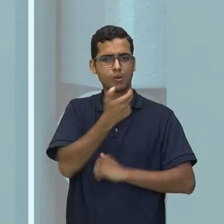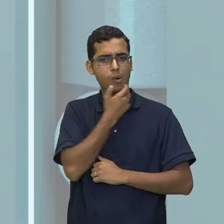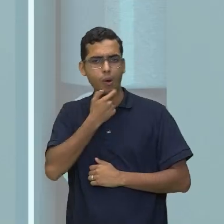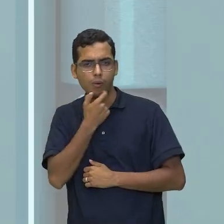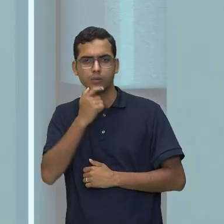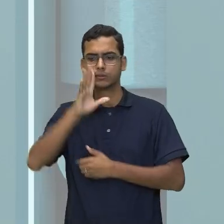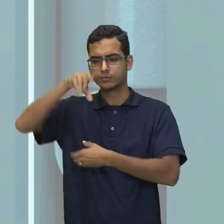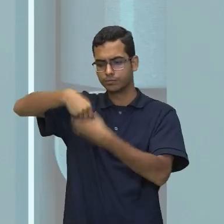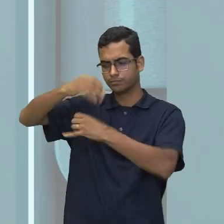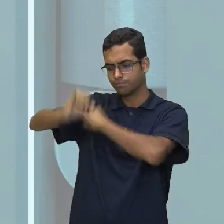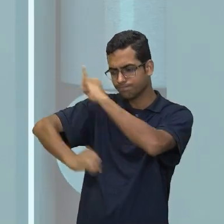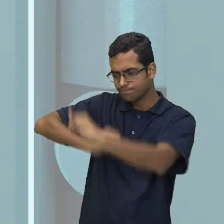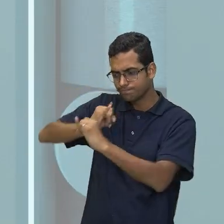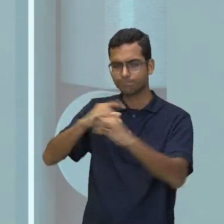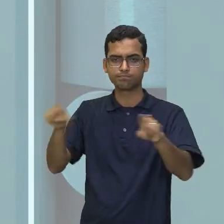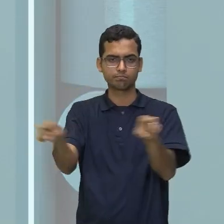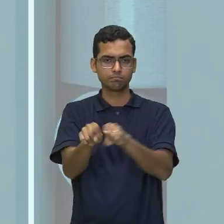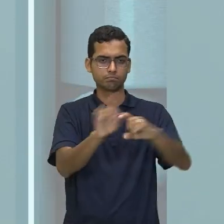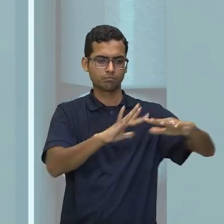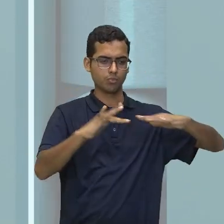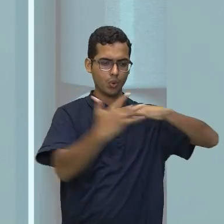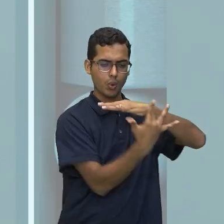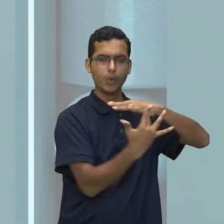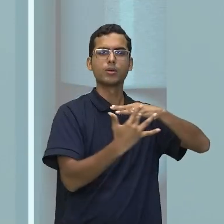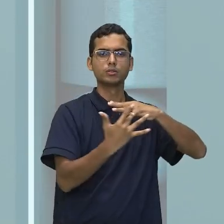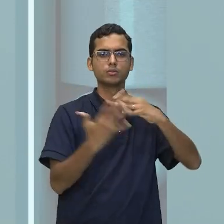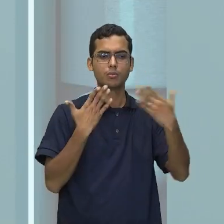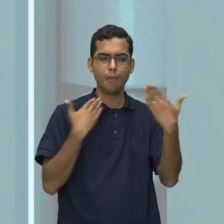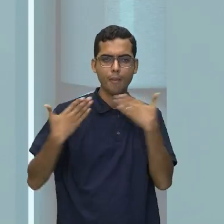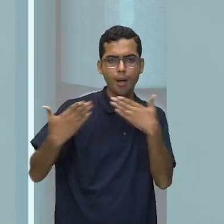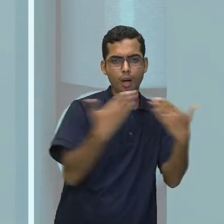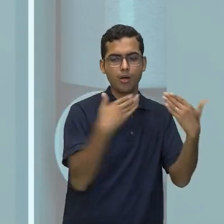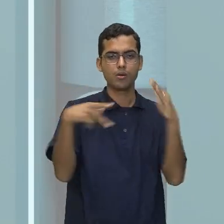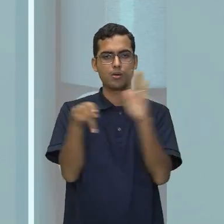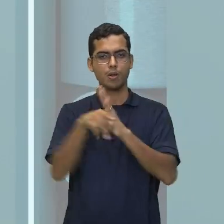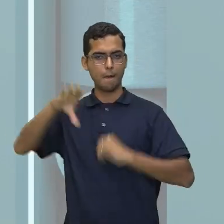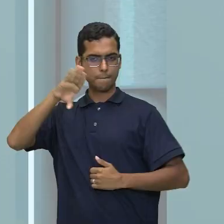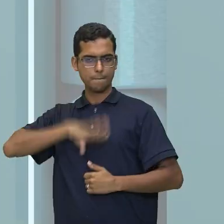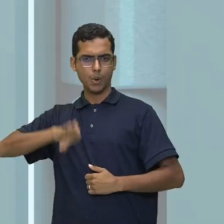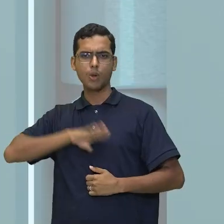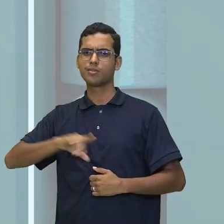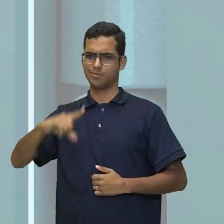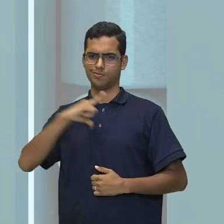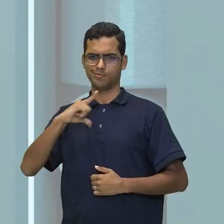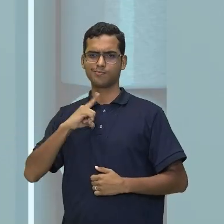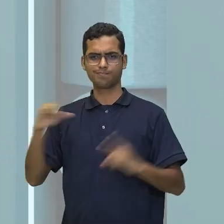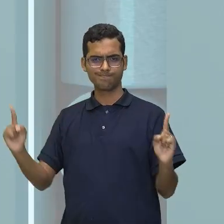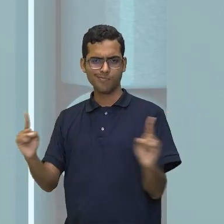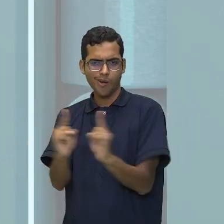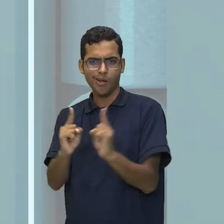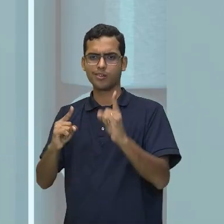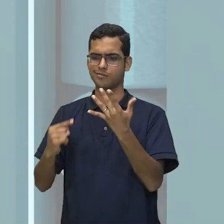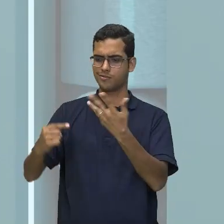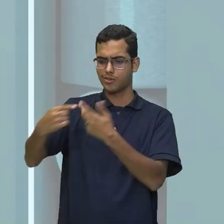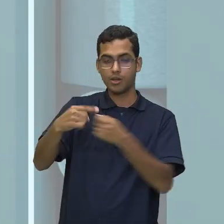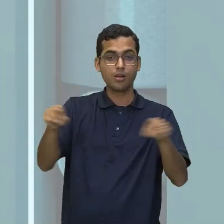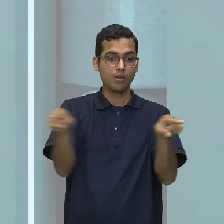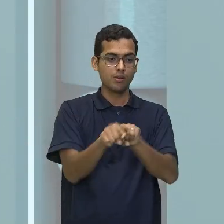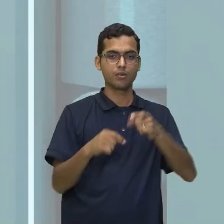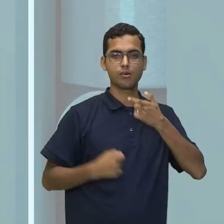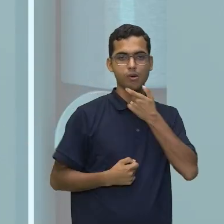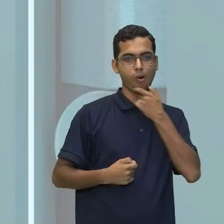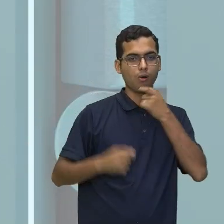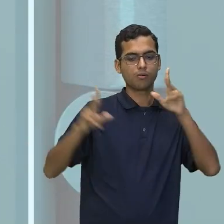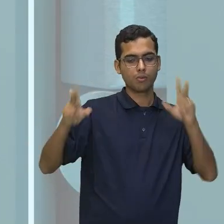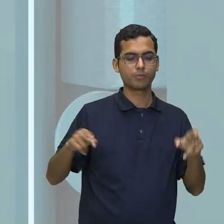na internet, né, em ambientes digitais, assim como na língua portuguesa nós temos a nossa abreviação, a língua inglesa também,